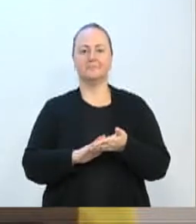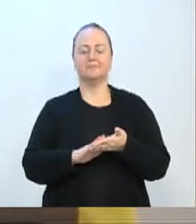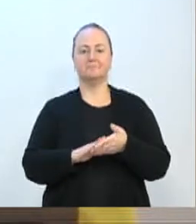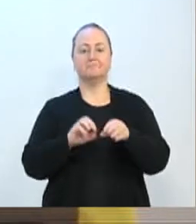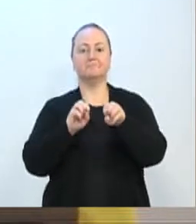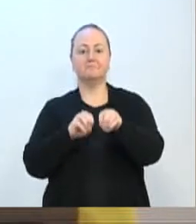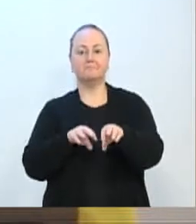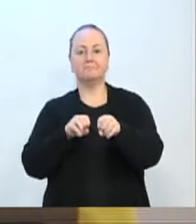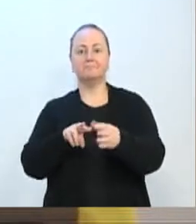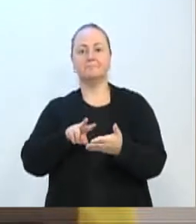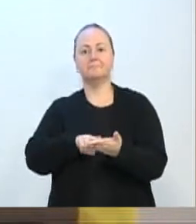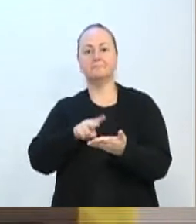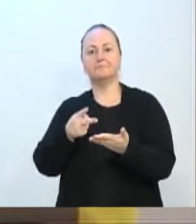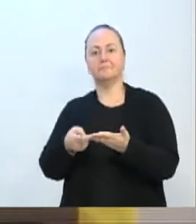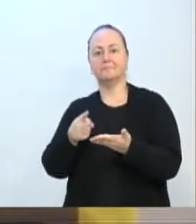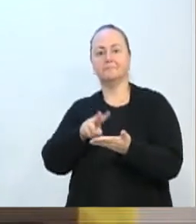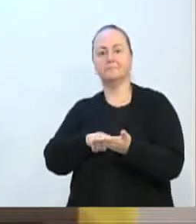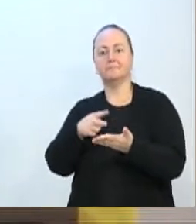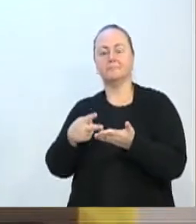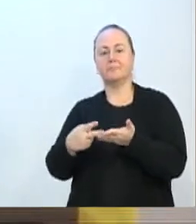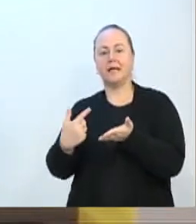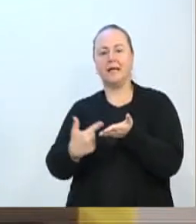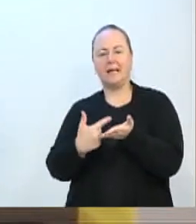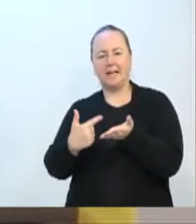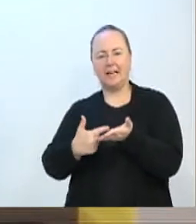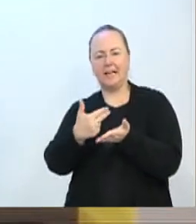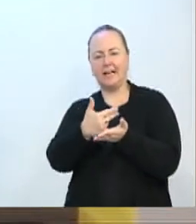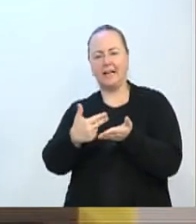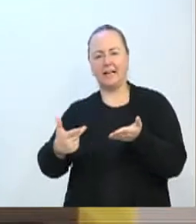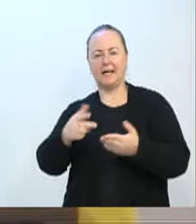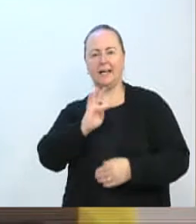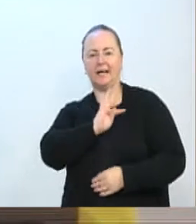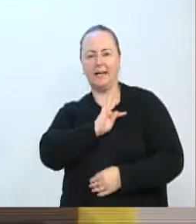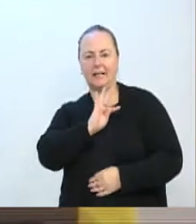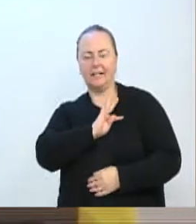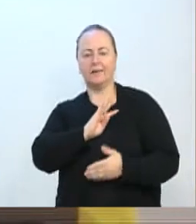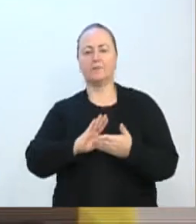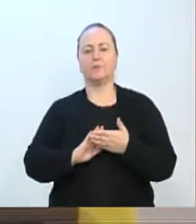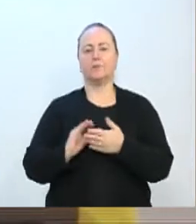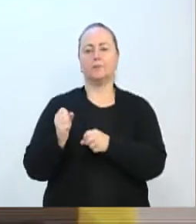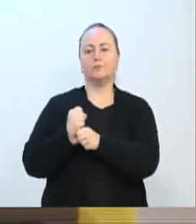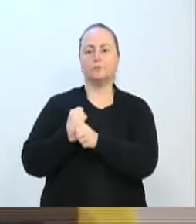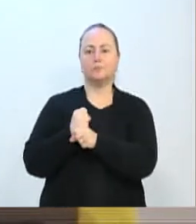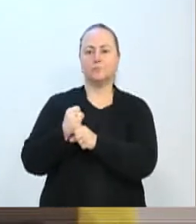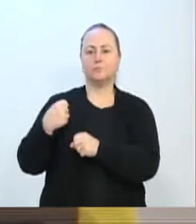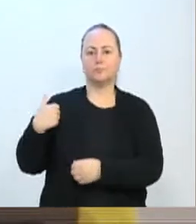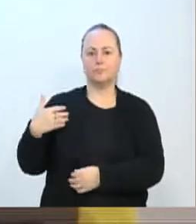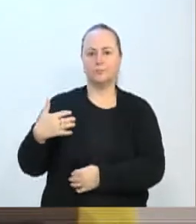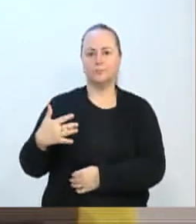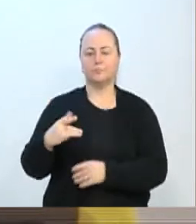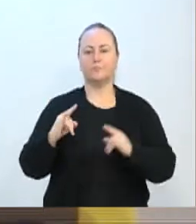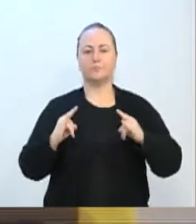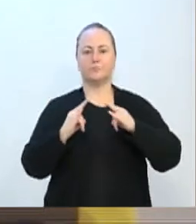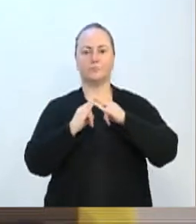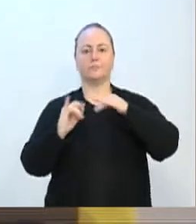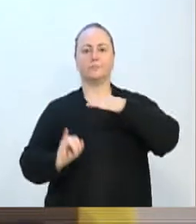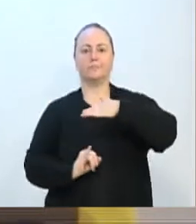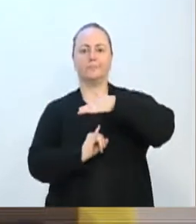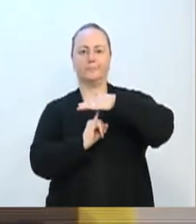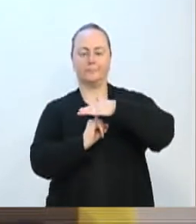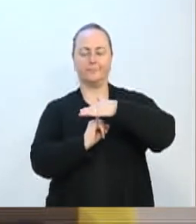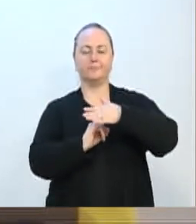de manuais técnicos, e nos últimos 12 anos sou servidor público do Instituto Federal